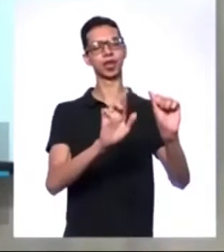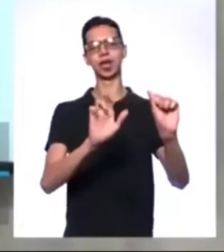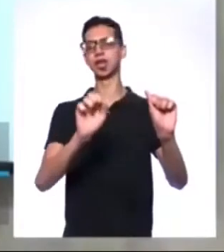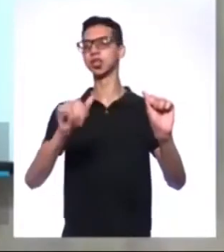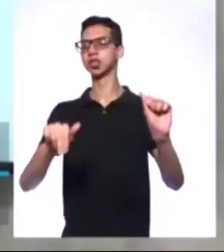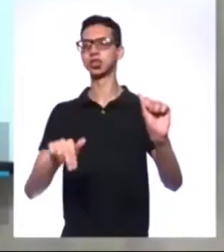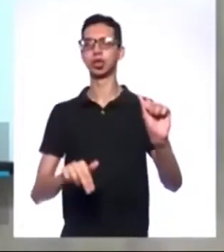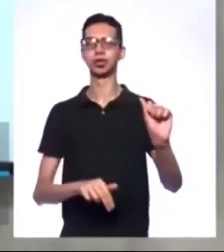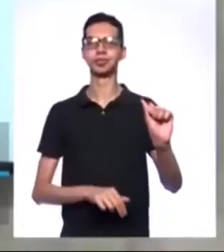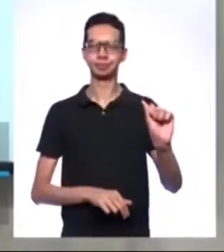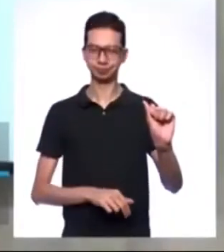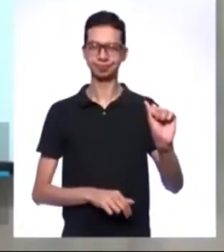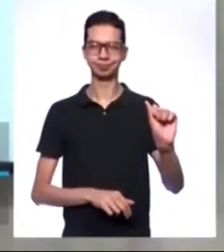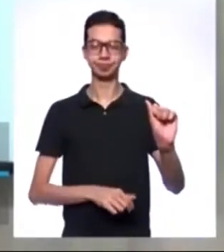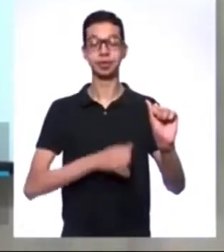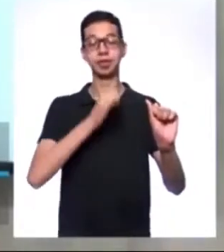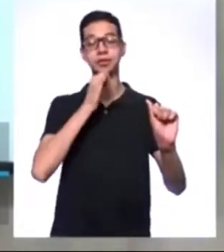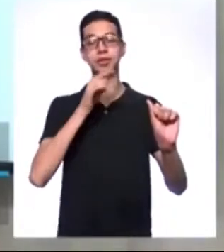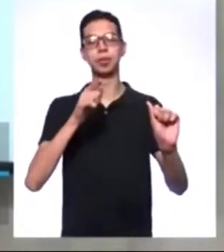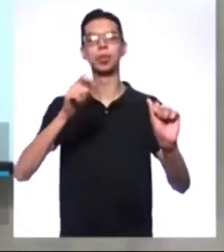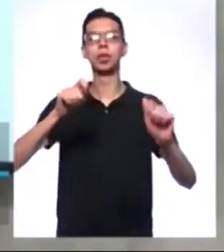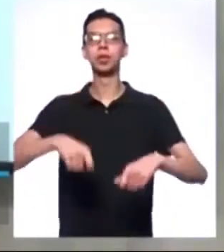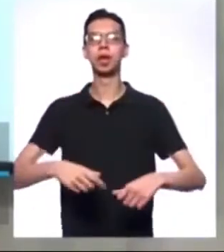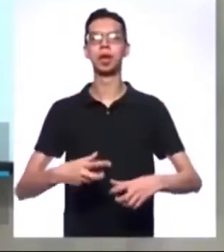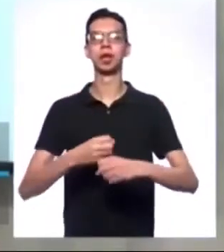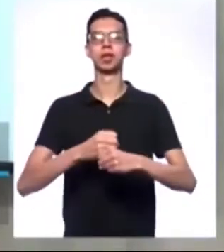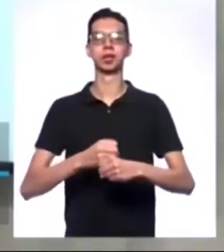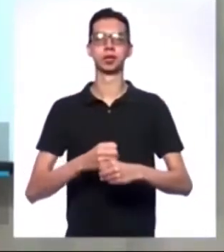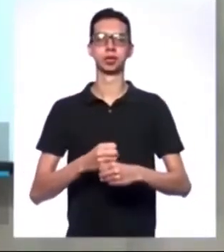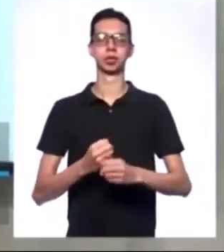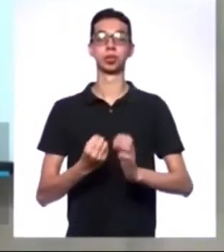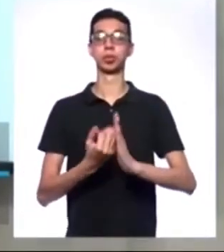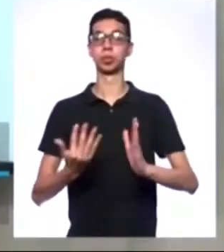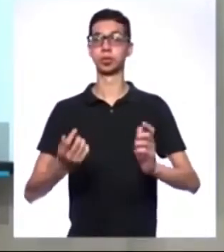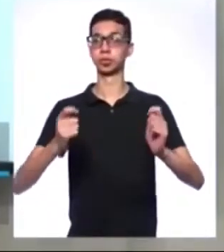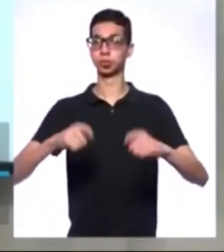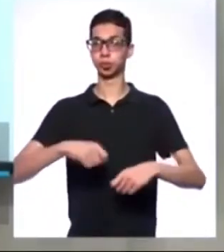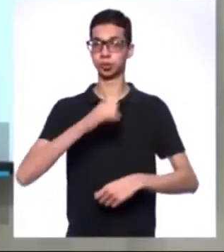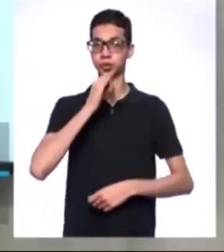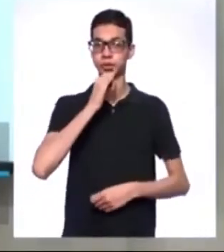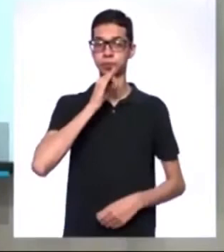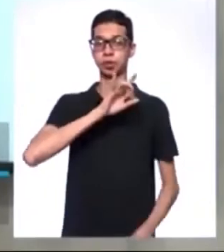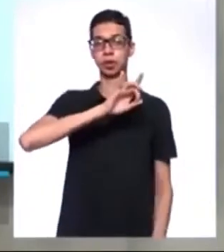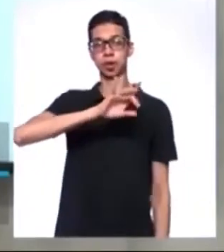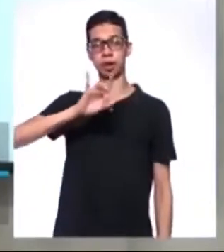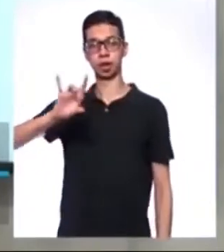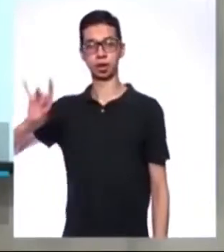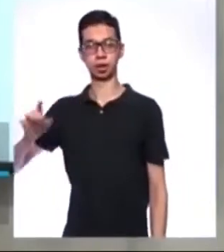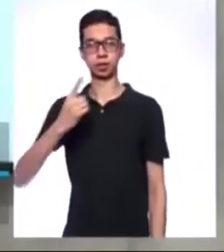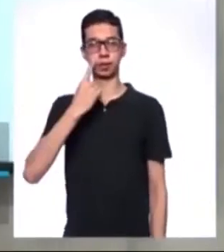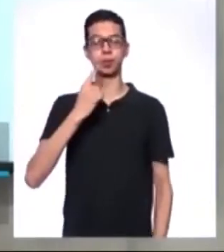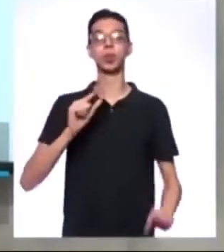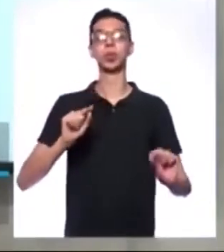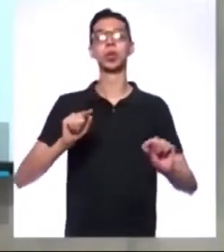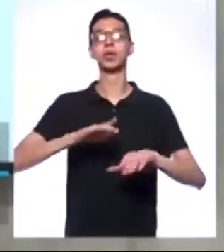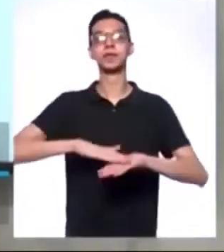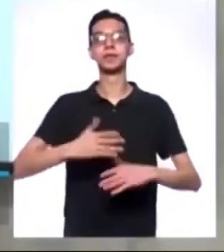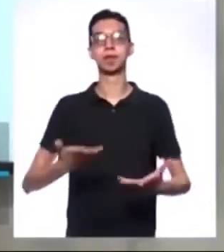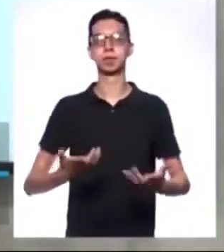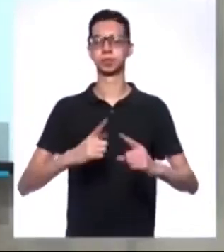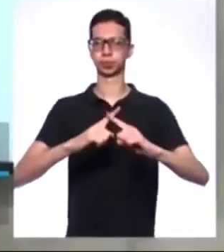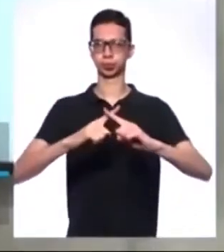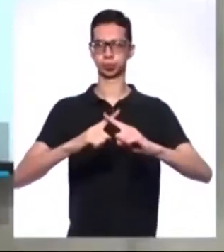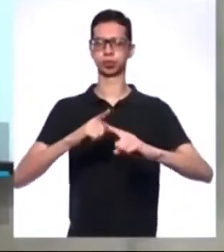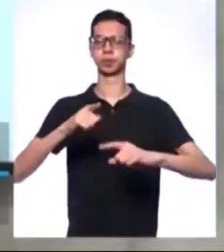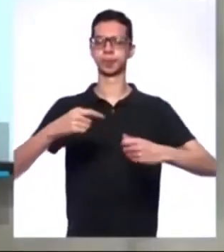E é só você contabilizar a quantidade de possibilidades de cada casinha e fazer o que multiplicar